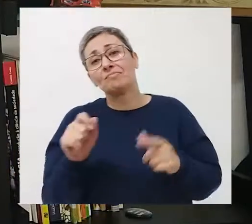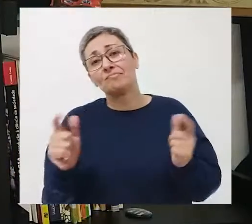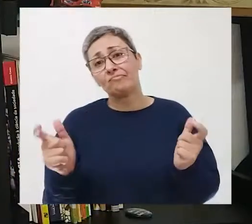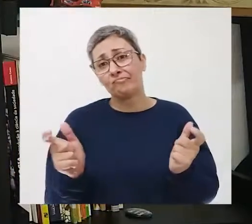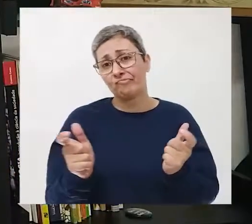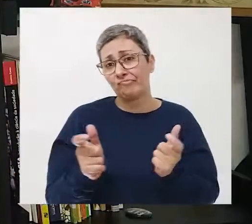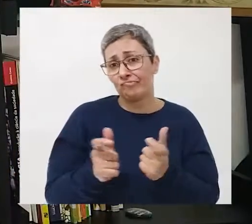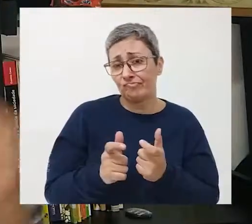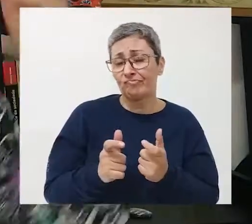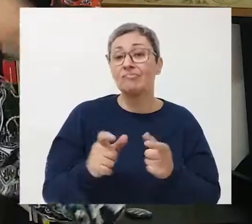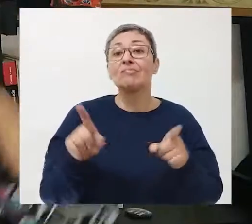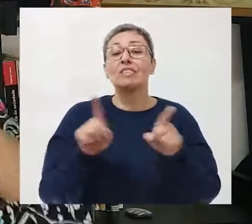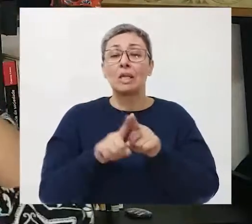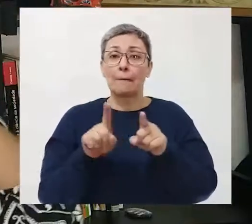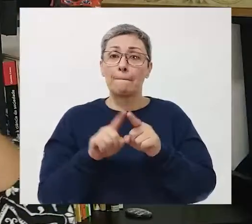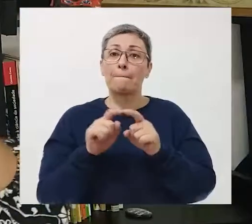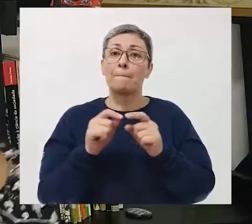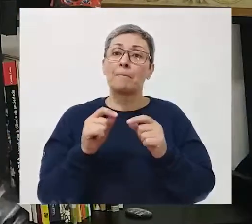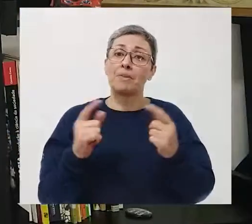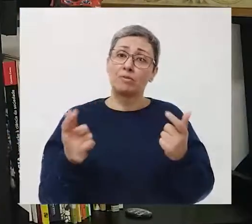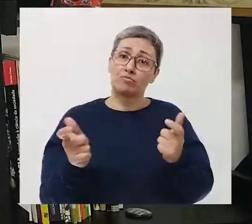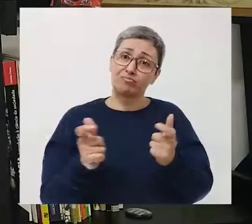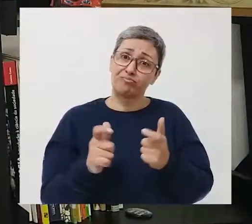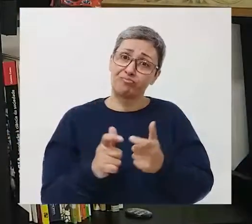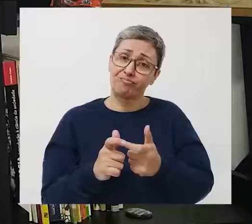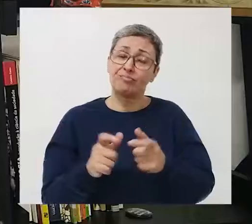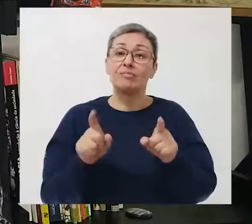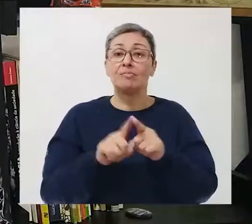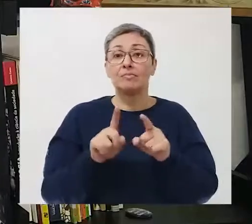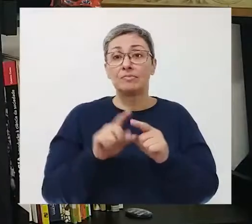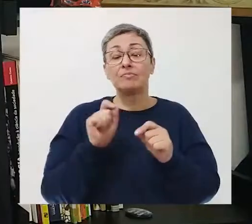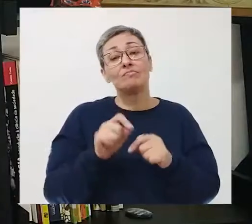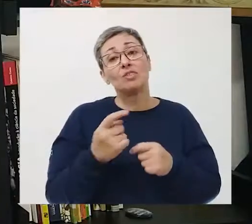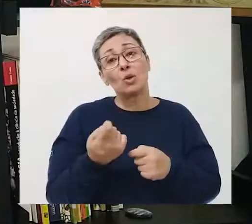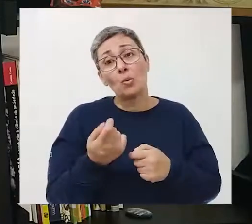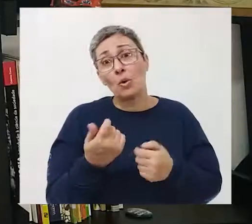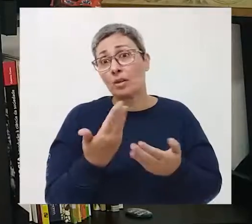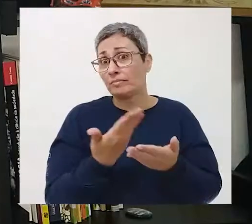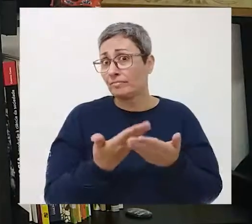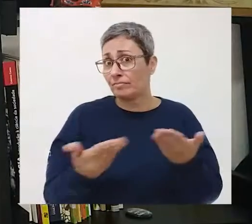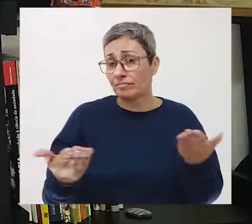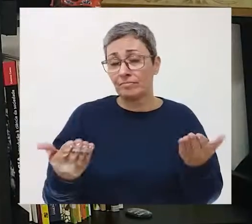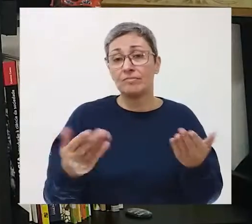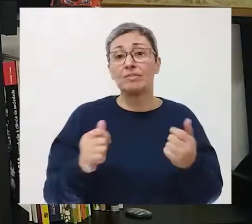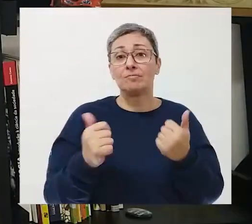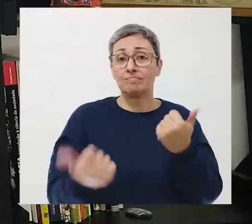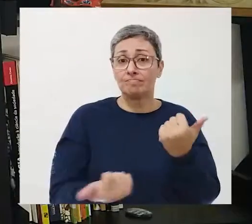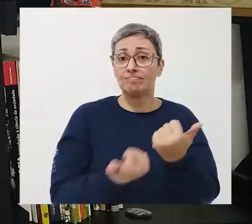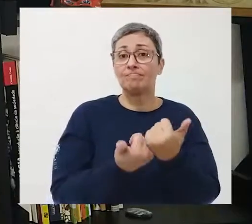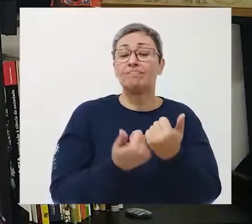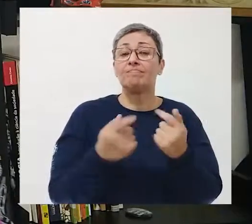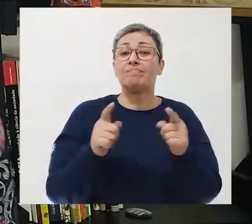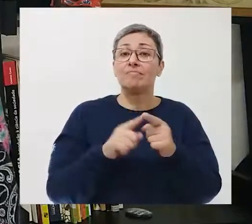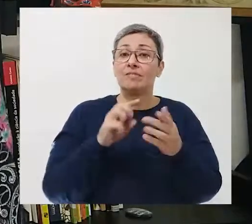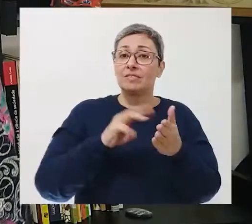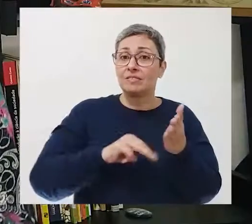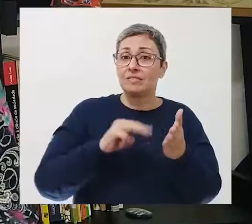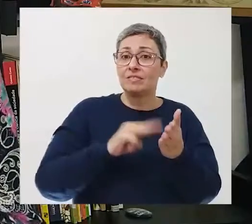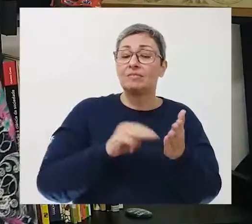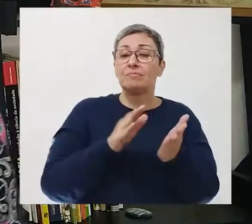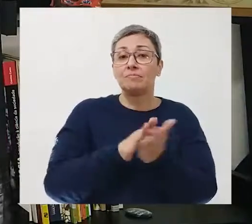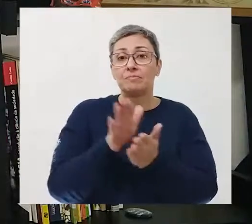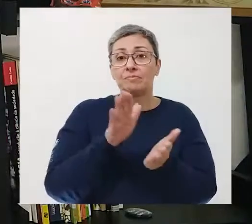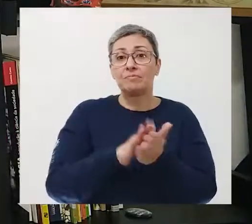perdendo espaço e entrando em declínio, tá? Sendo quase que totalmente substituída por métodos de